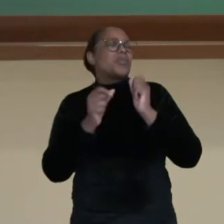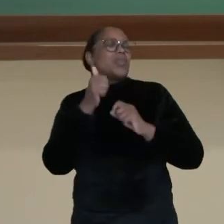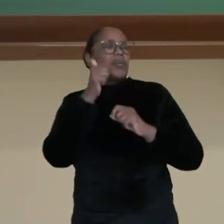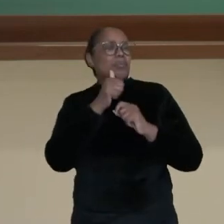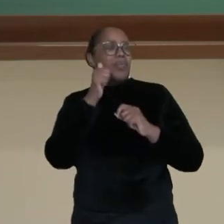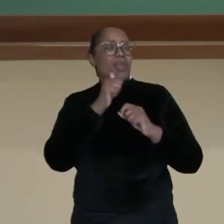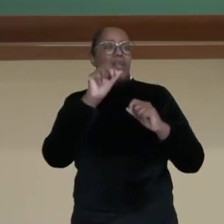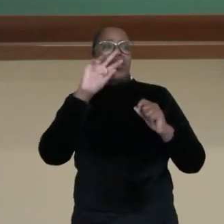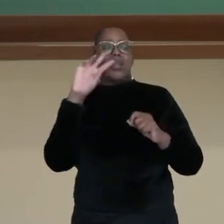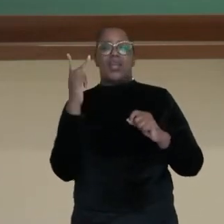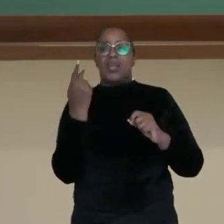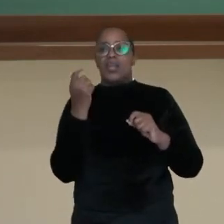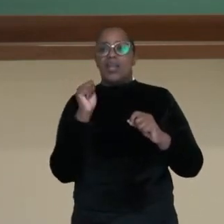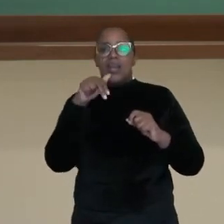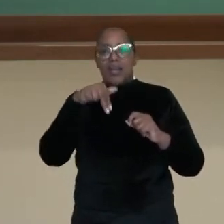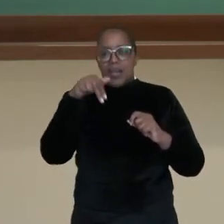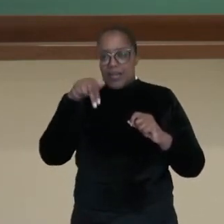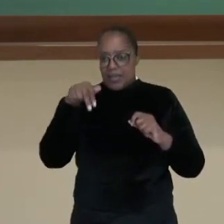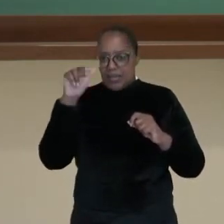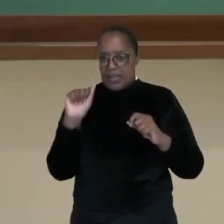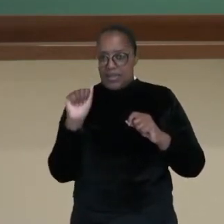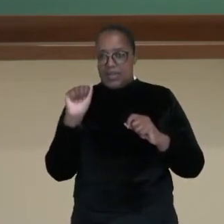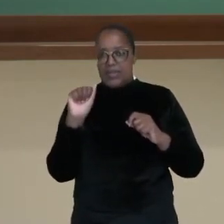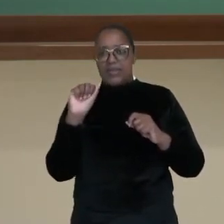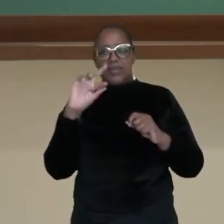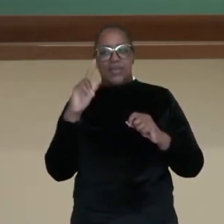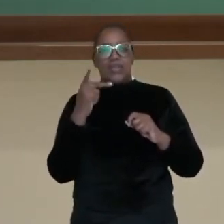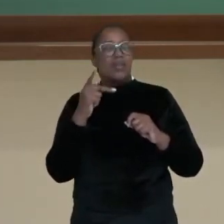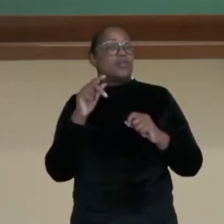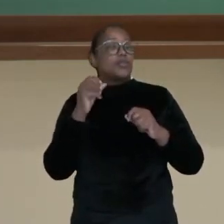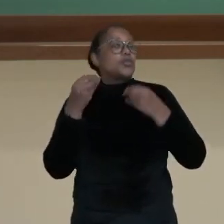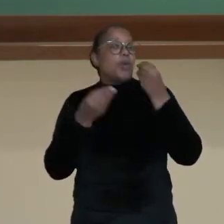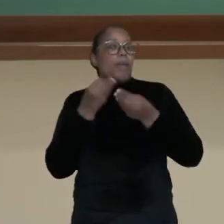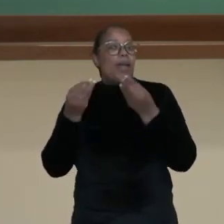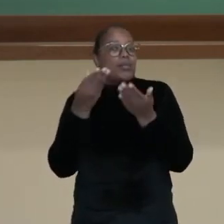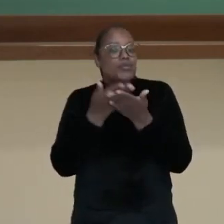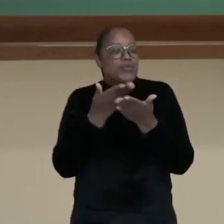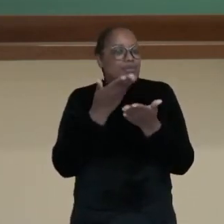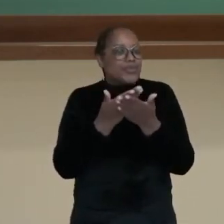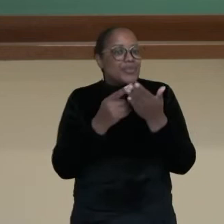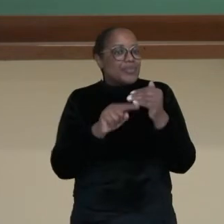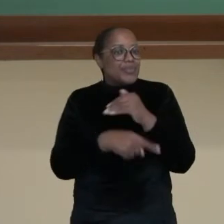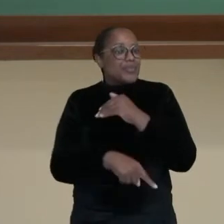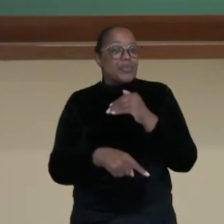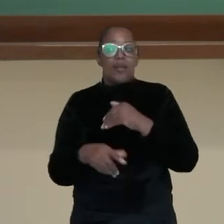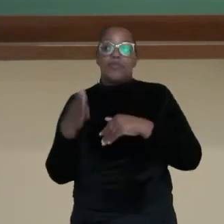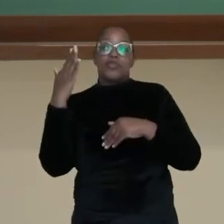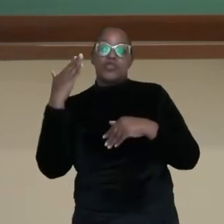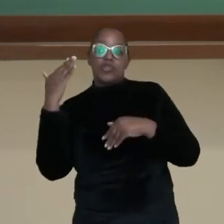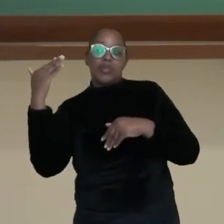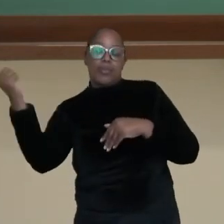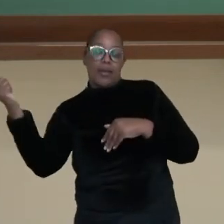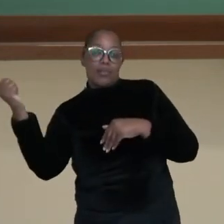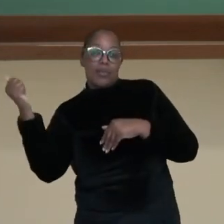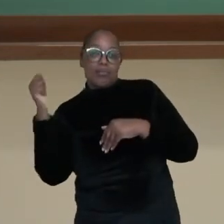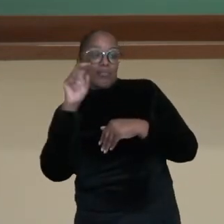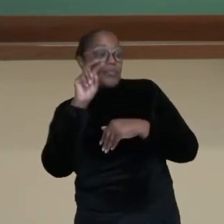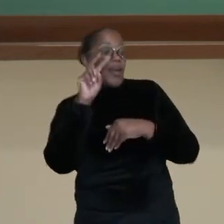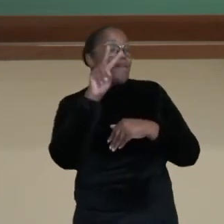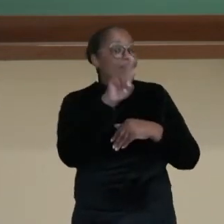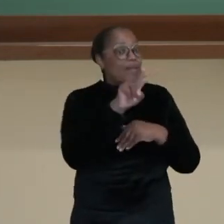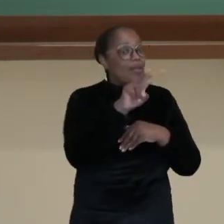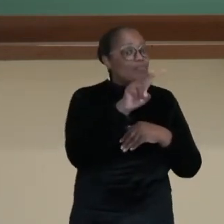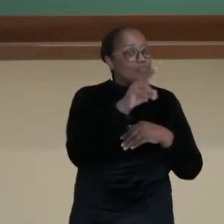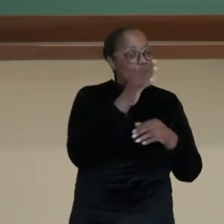achou, né? Como ela era estudiosa desse fenômeno, ela foi chamada em lá e ver o julgamento